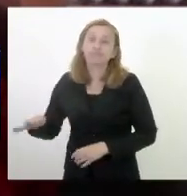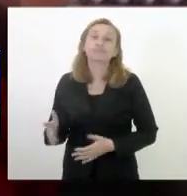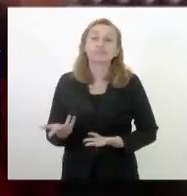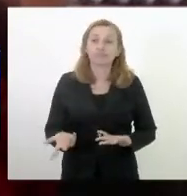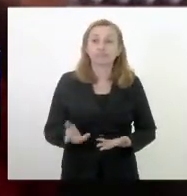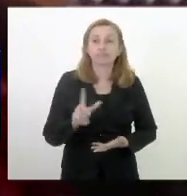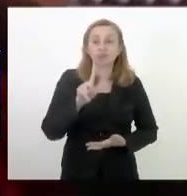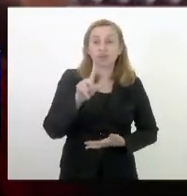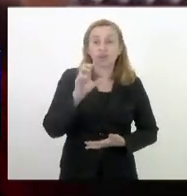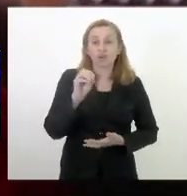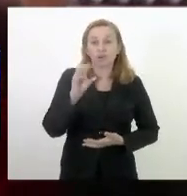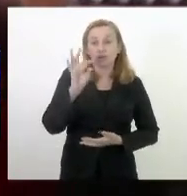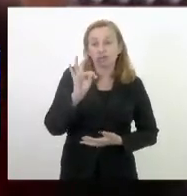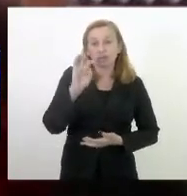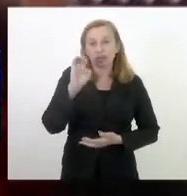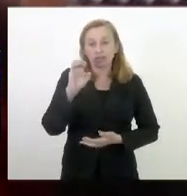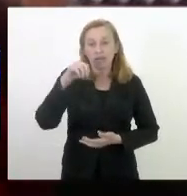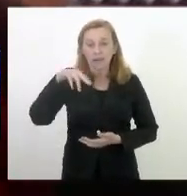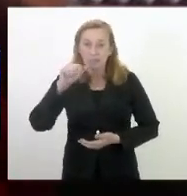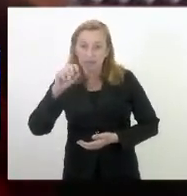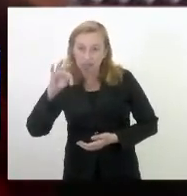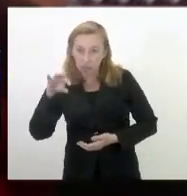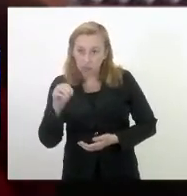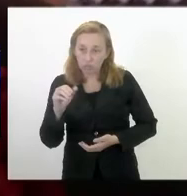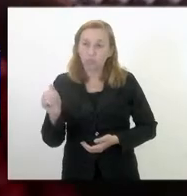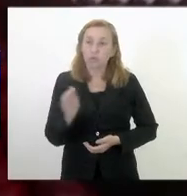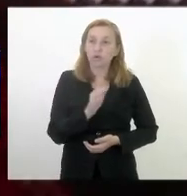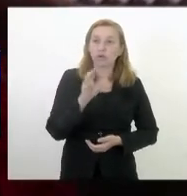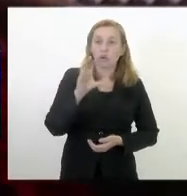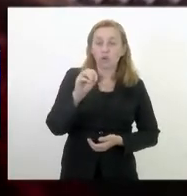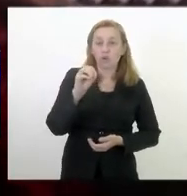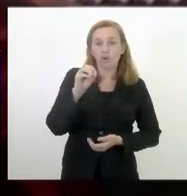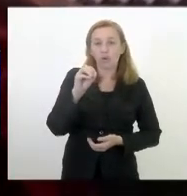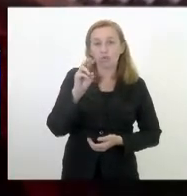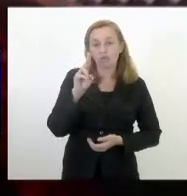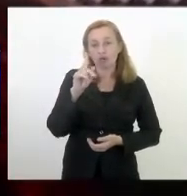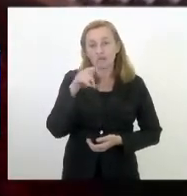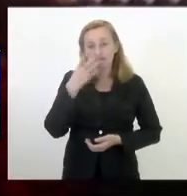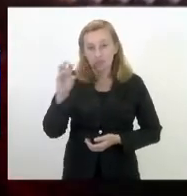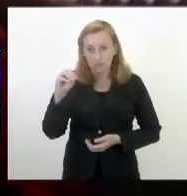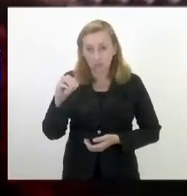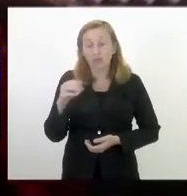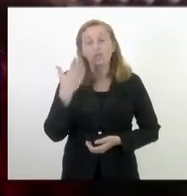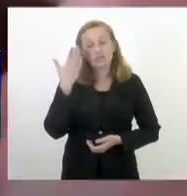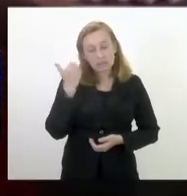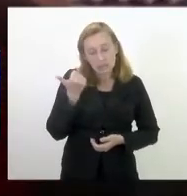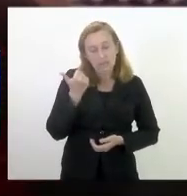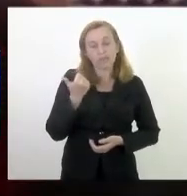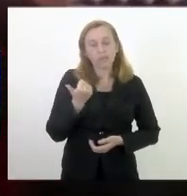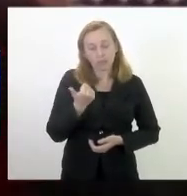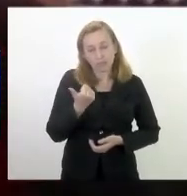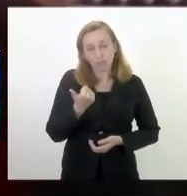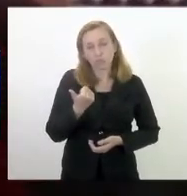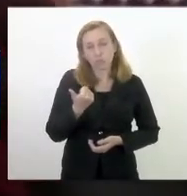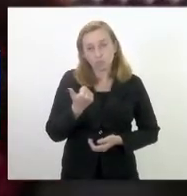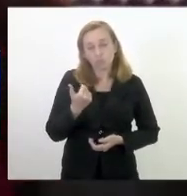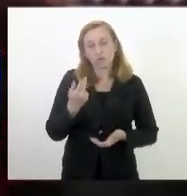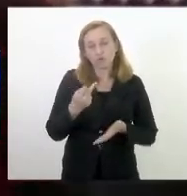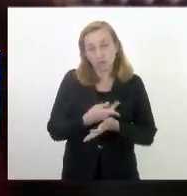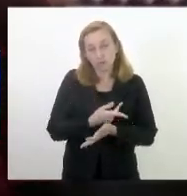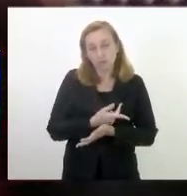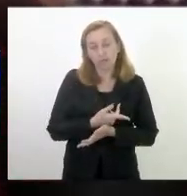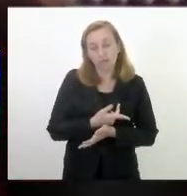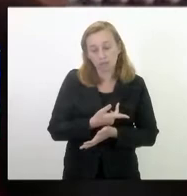loteamentos, as ocupações. E a gente sabe o que o extremo nesse processo